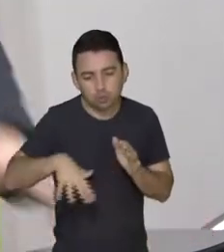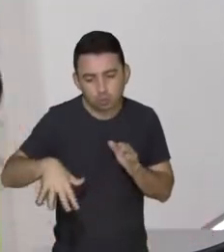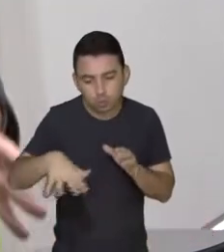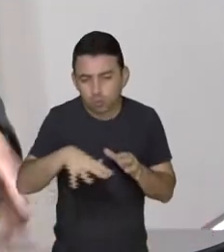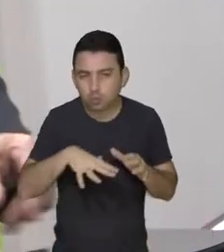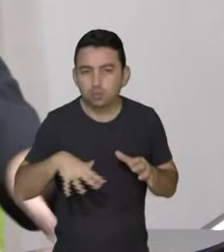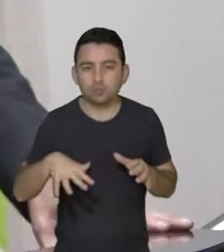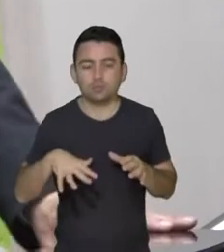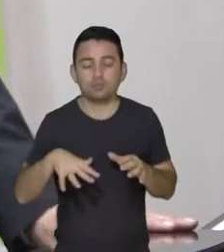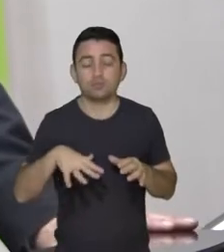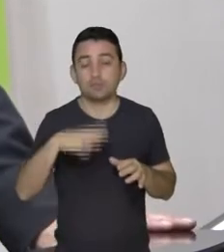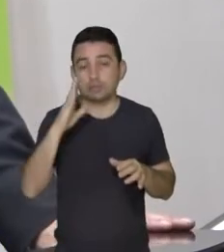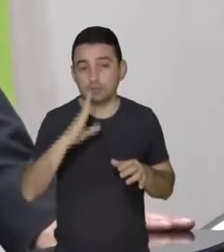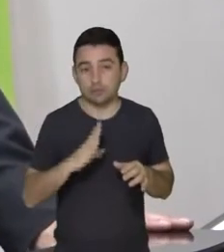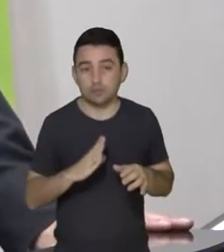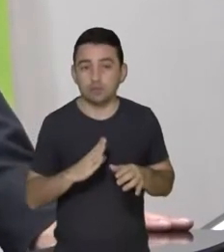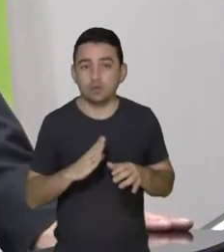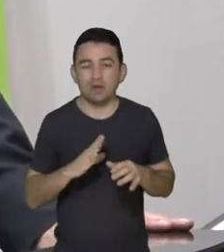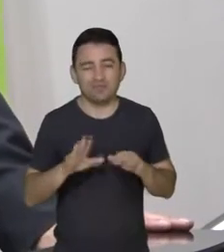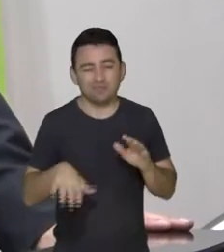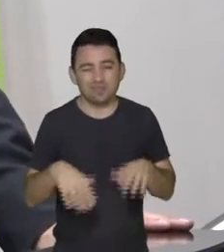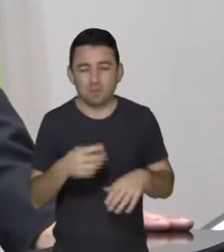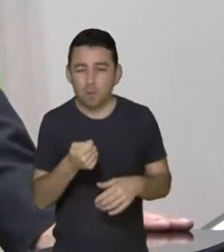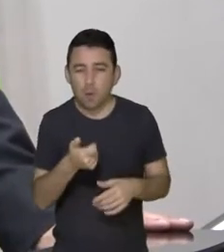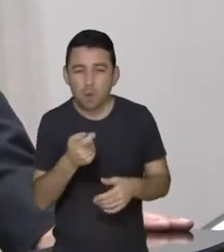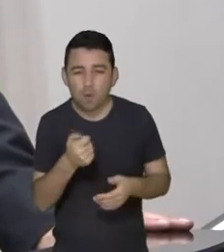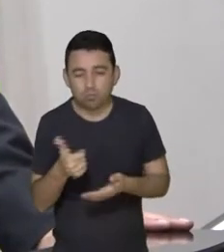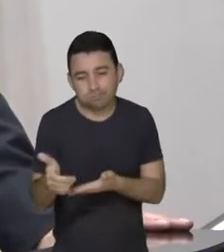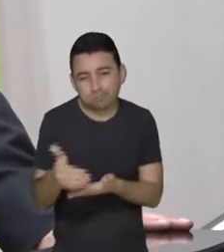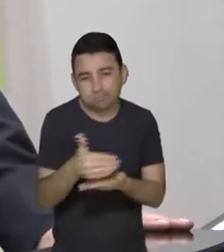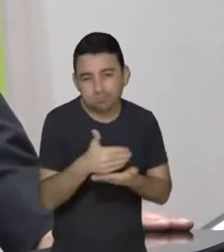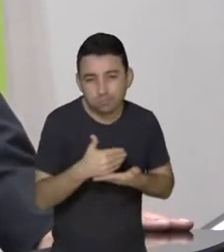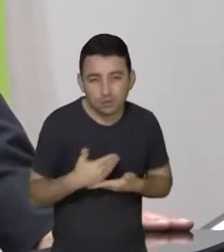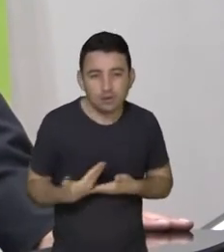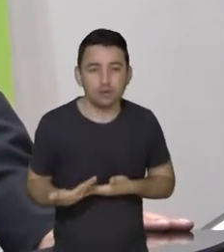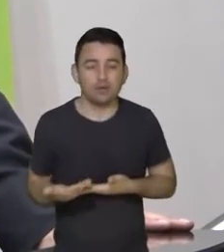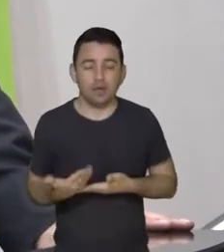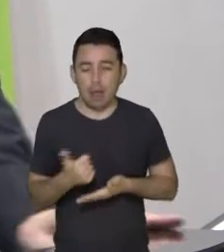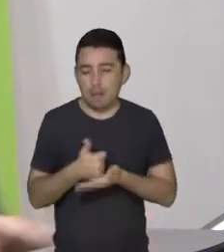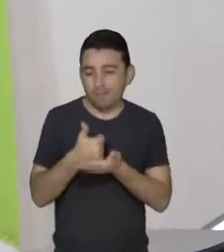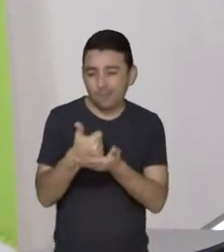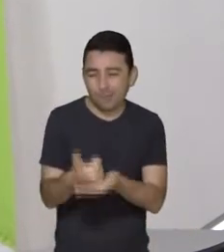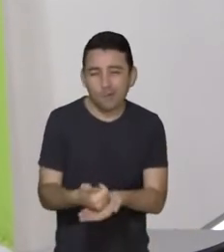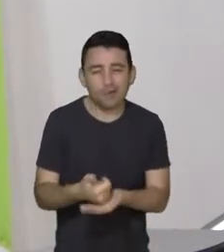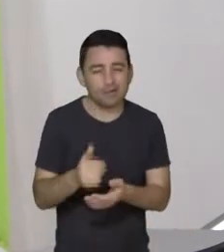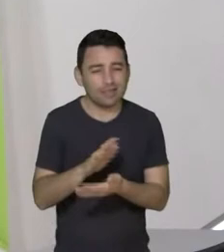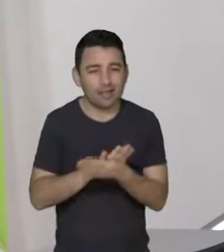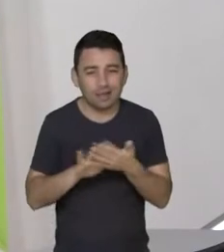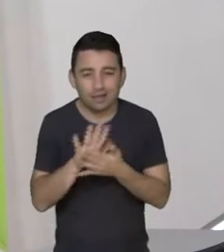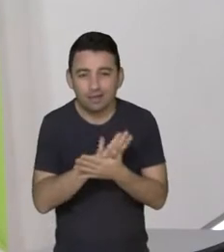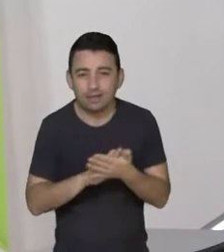e pouco aqui a retribuído e que a gente possa acima de tudo trabalhar